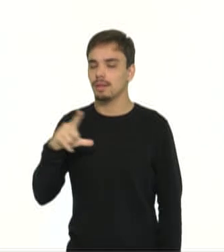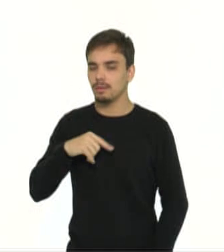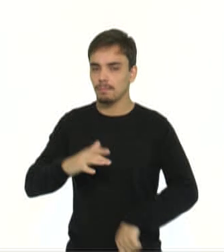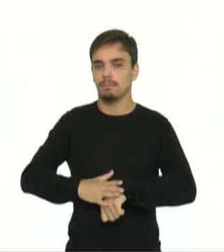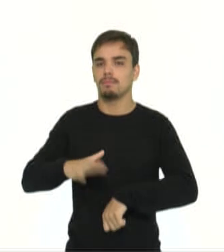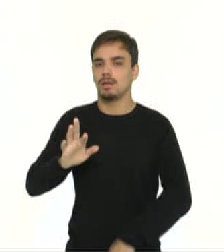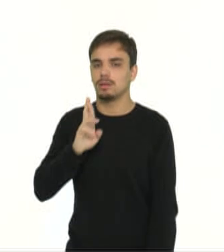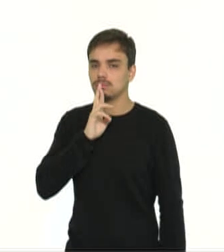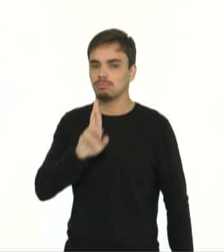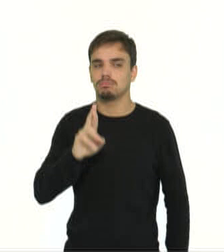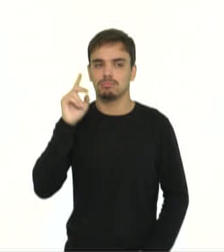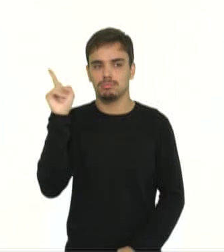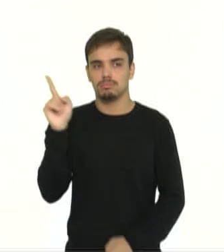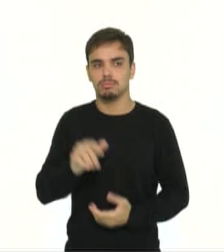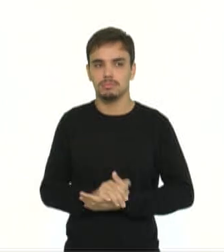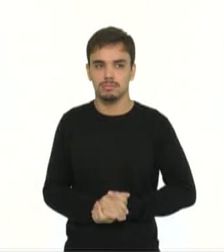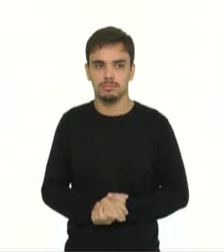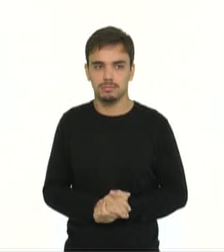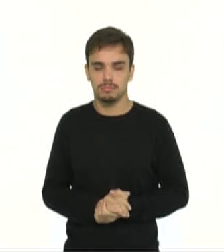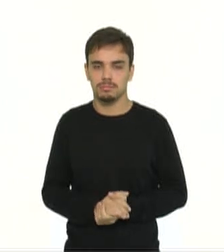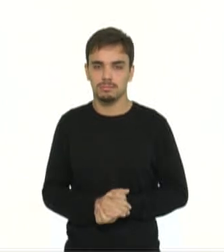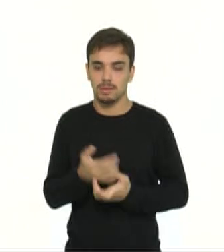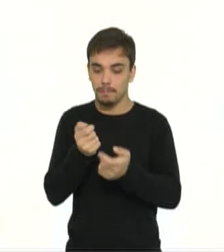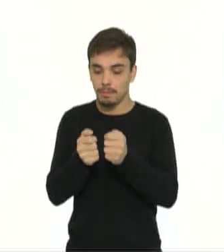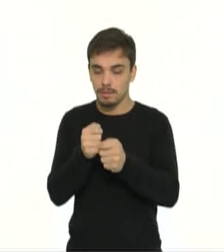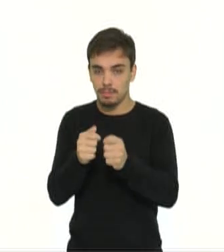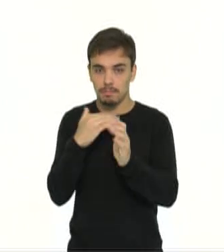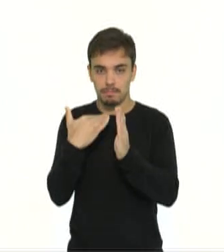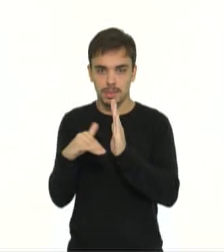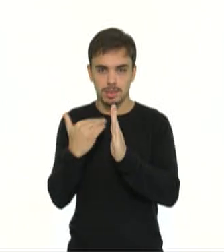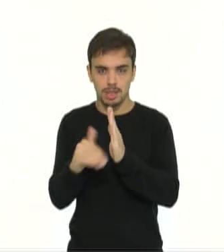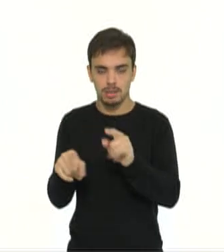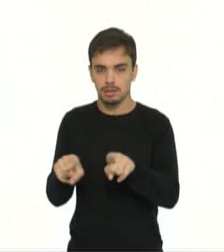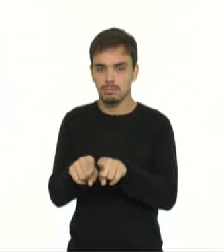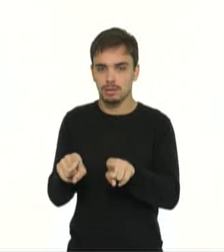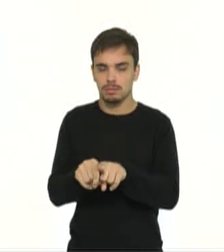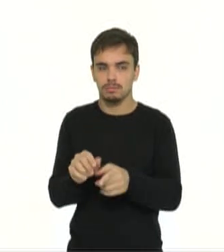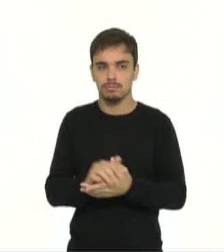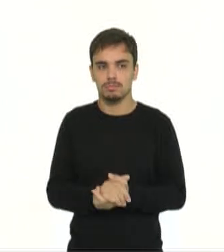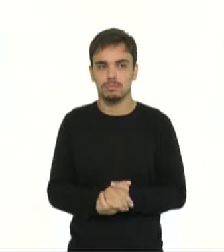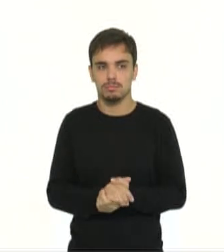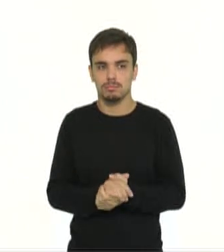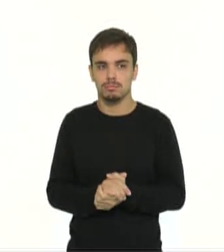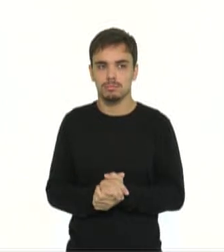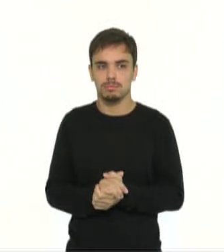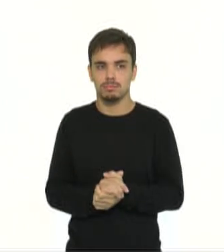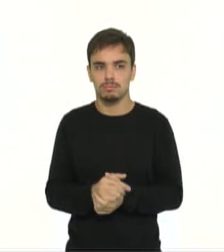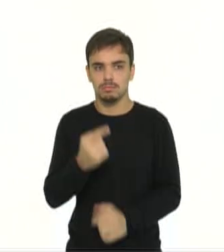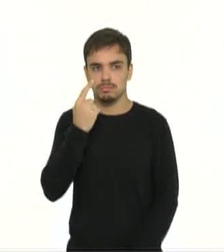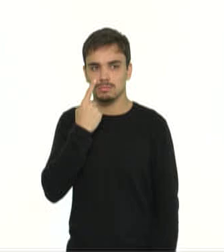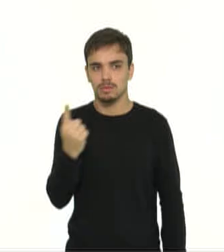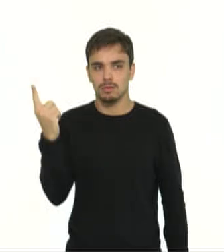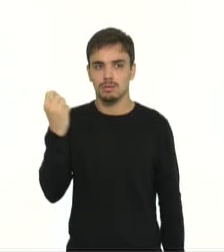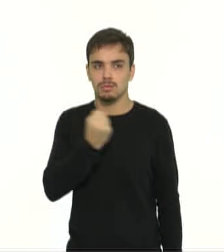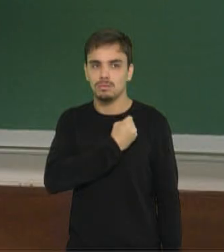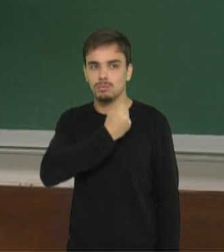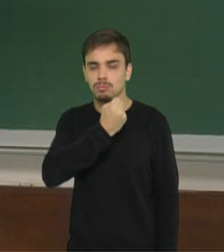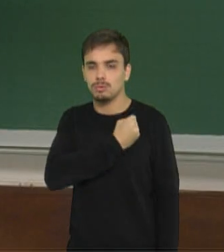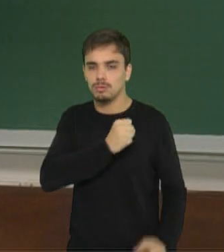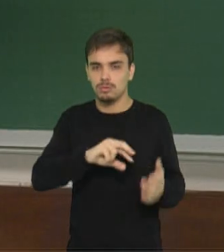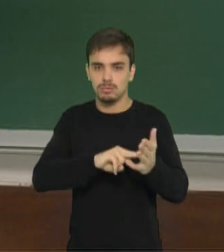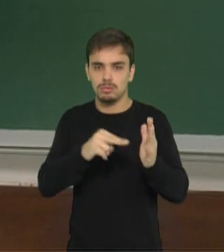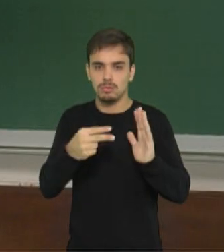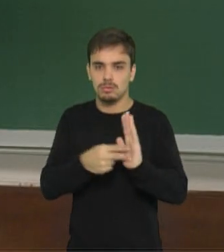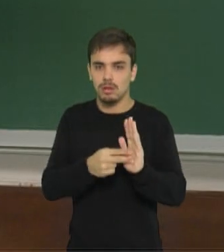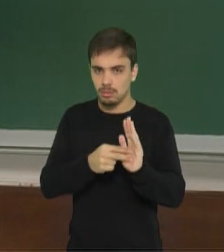teve resposta. Text message, mensagens de texto, online videogames, olha, um número significativo através dos